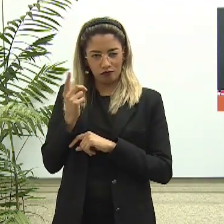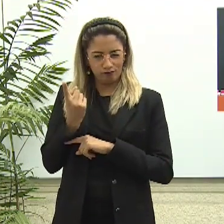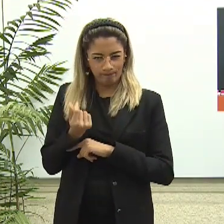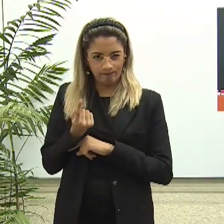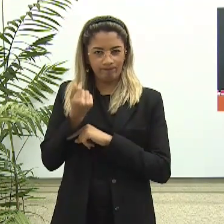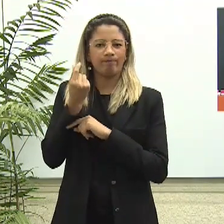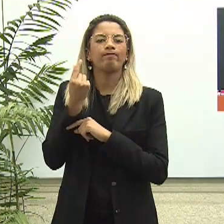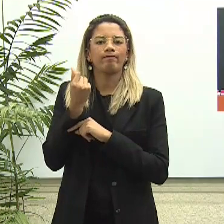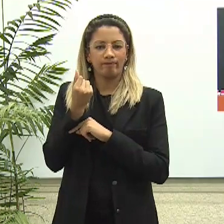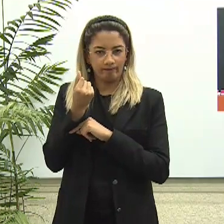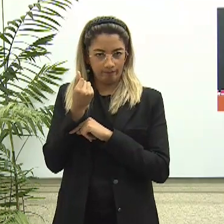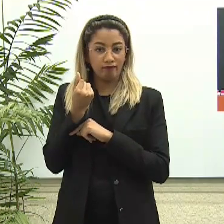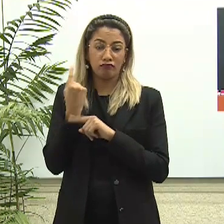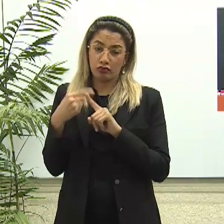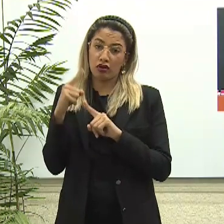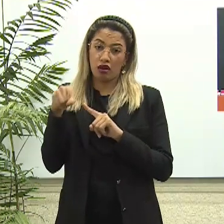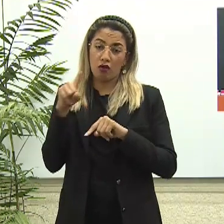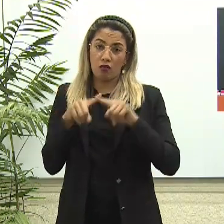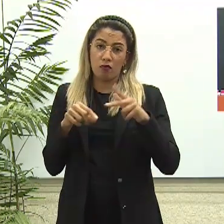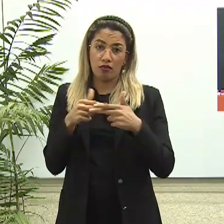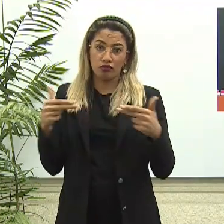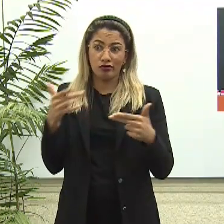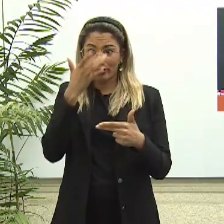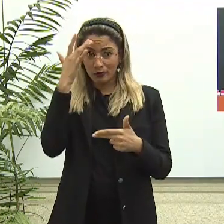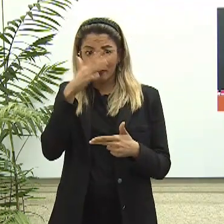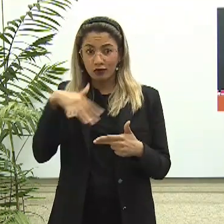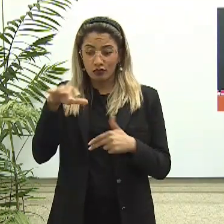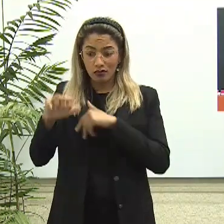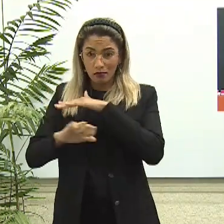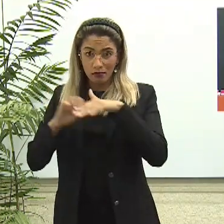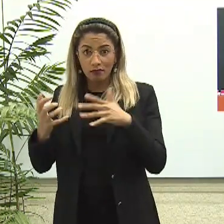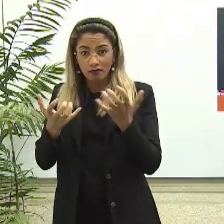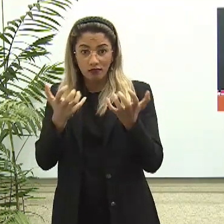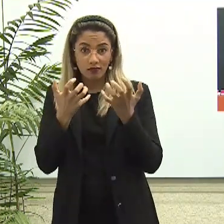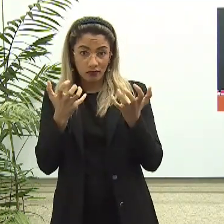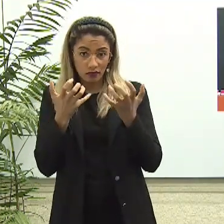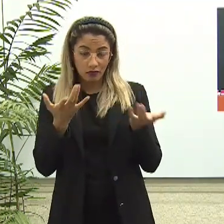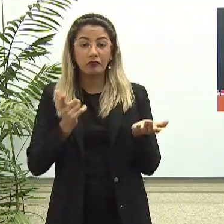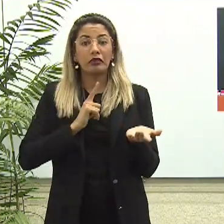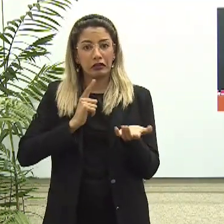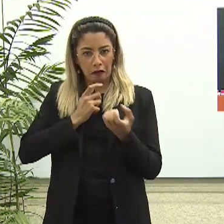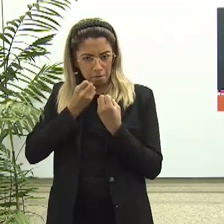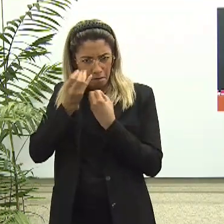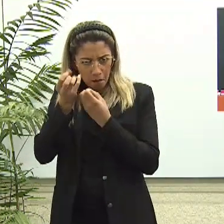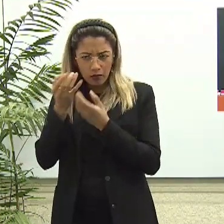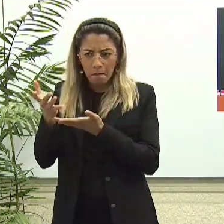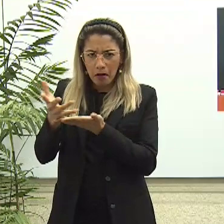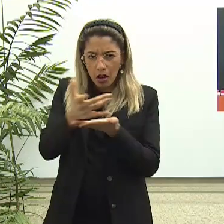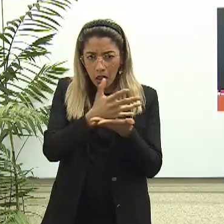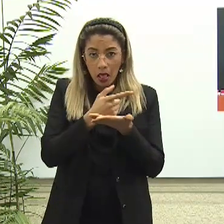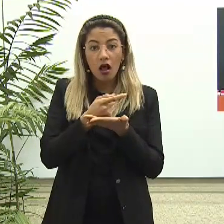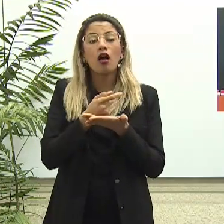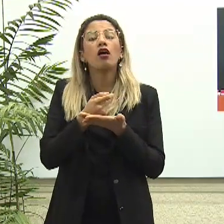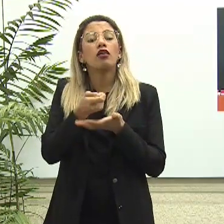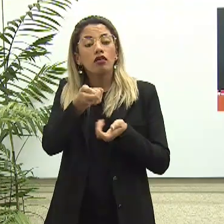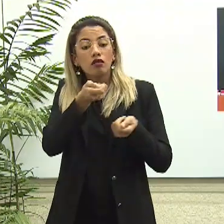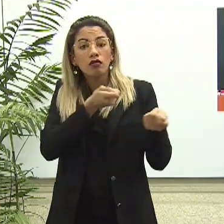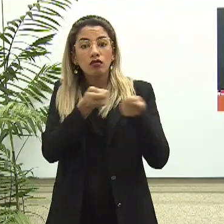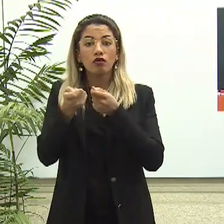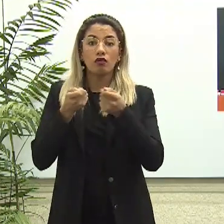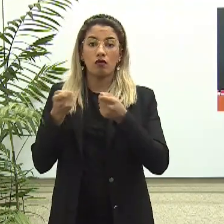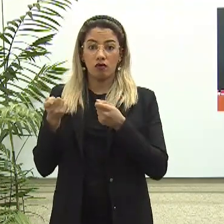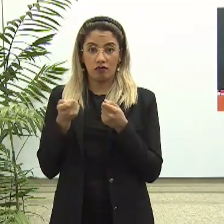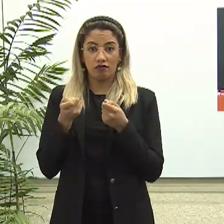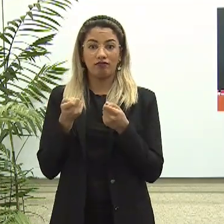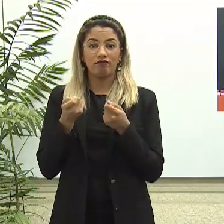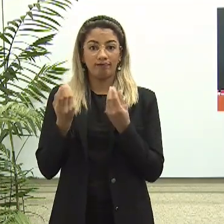um ativo de alto valor então eles estão coletando dados e estão controlando os dados e